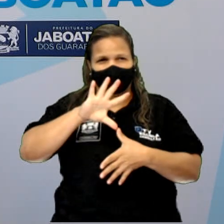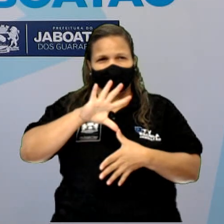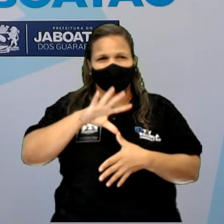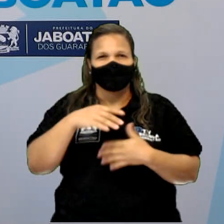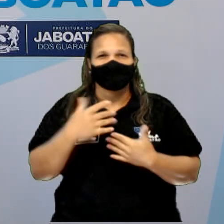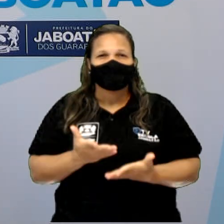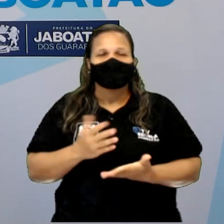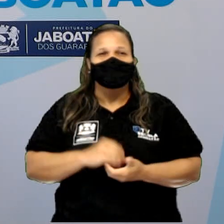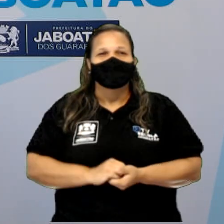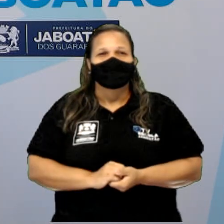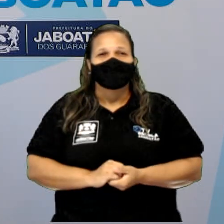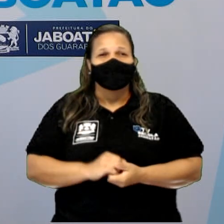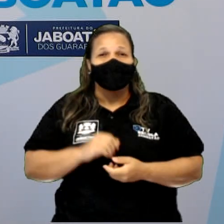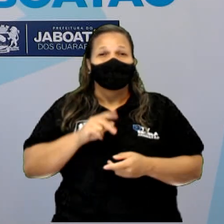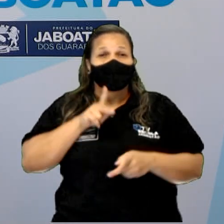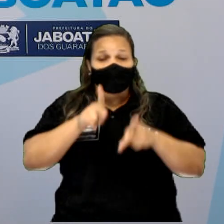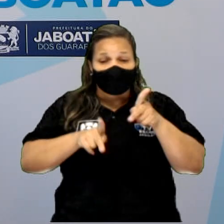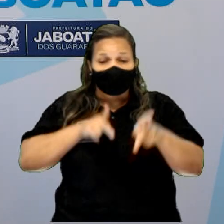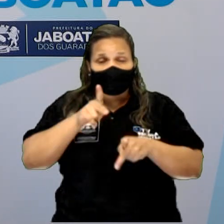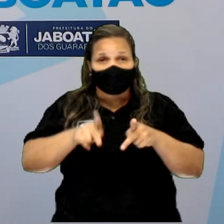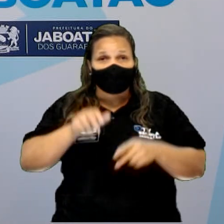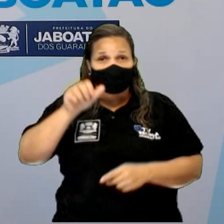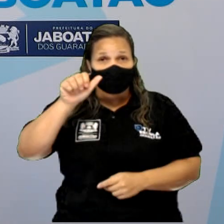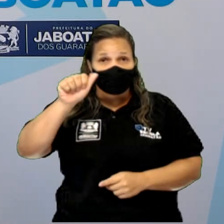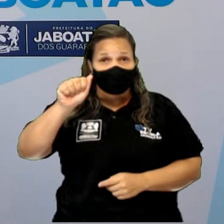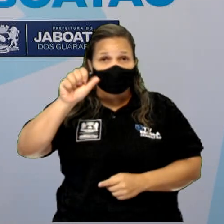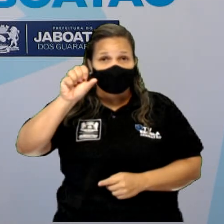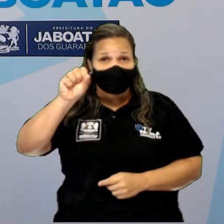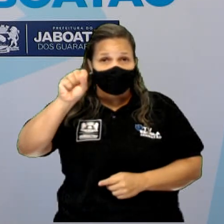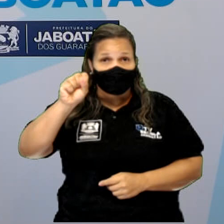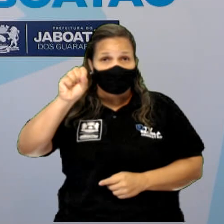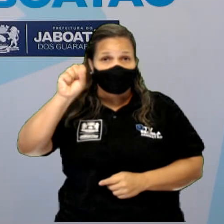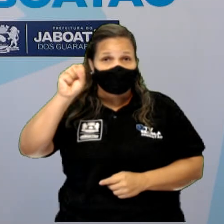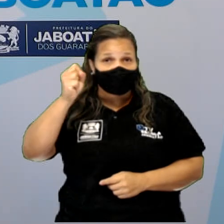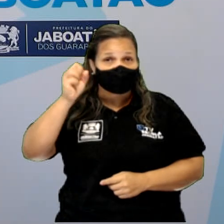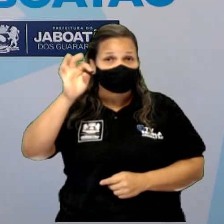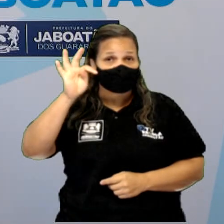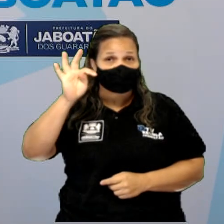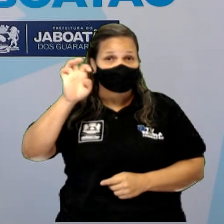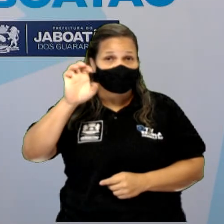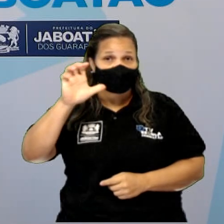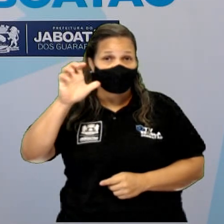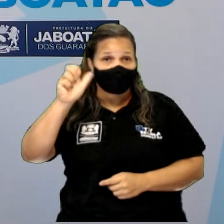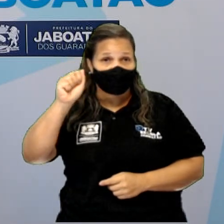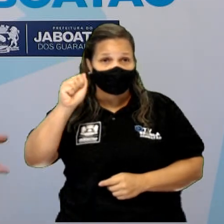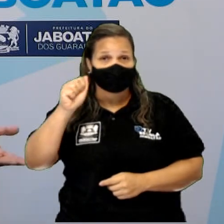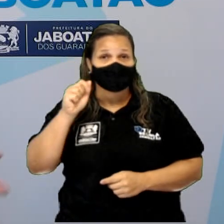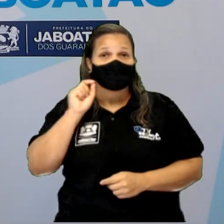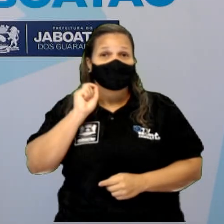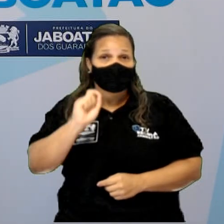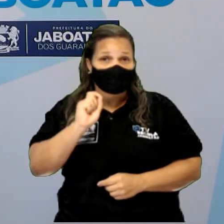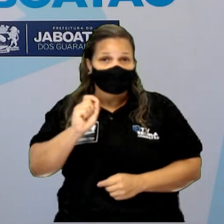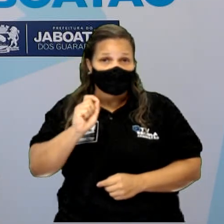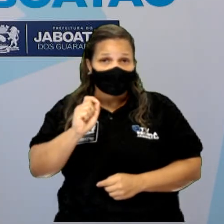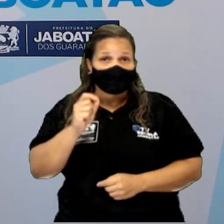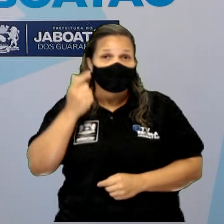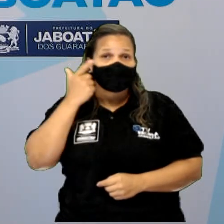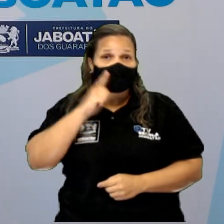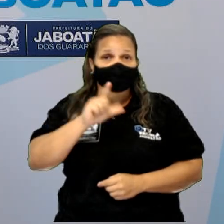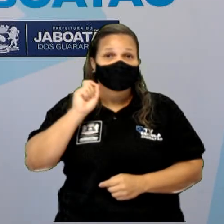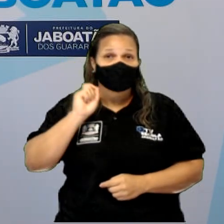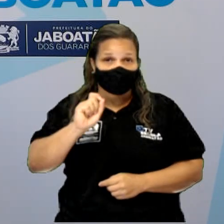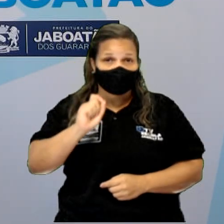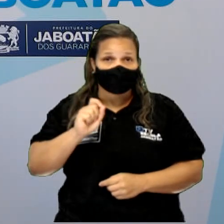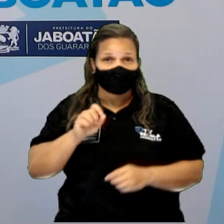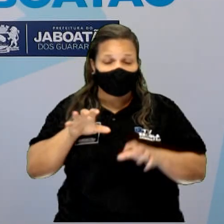vizinhos, que tinham sido submetidos à força pelos astecas e que não viam a hora de se livrar dos astecas, como também os incas. Dominavam uma